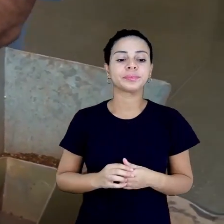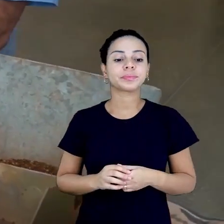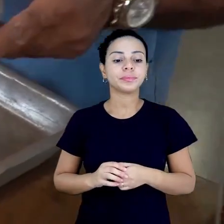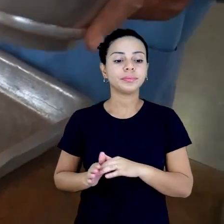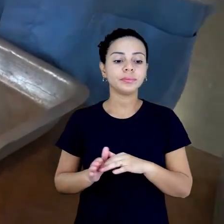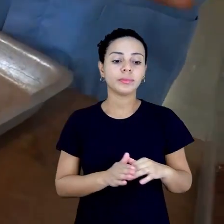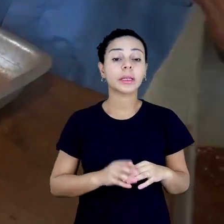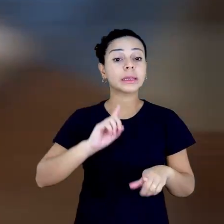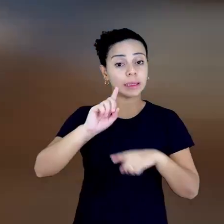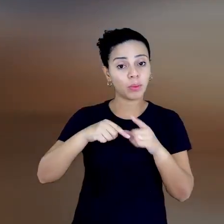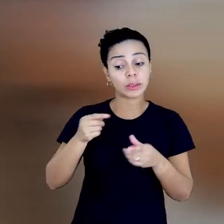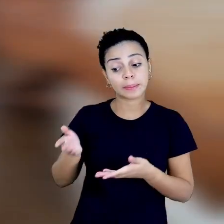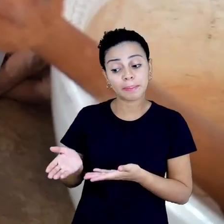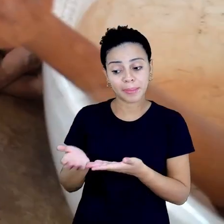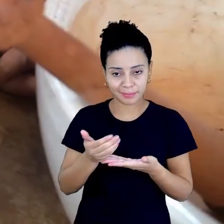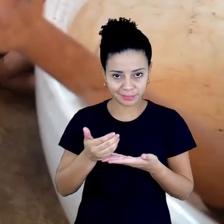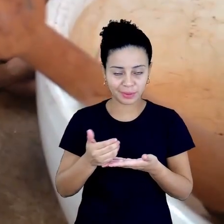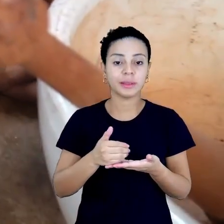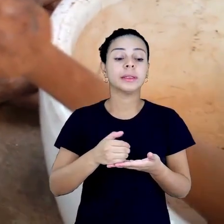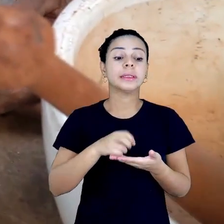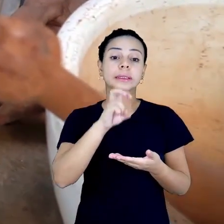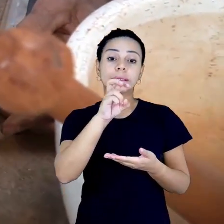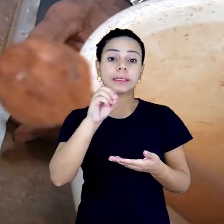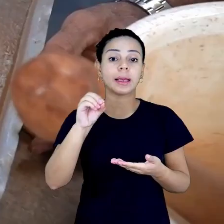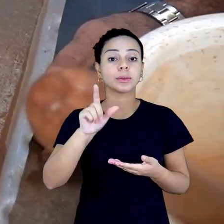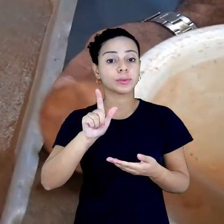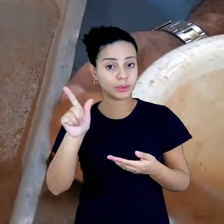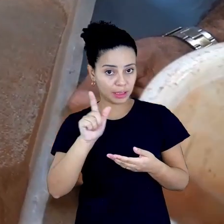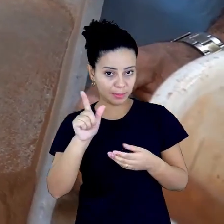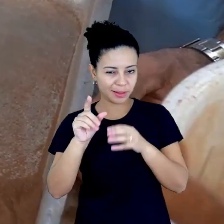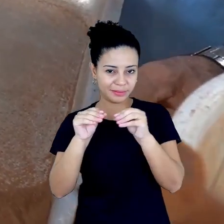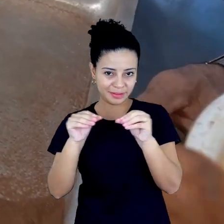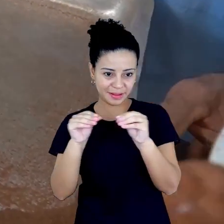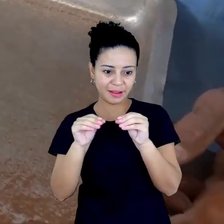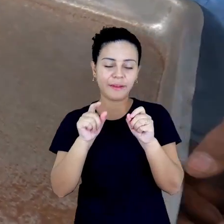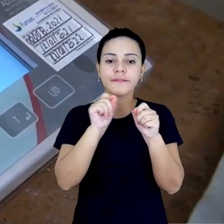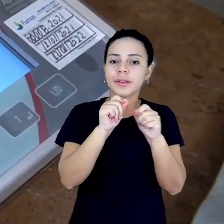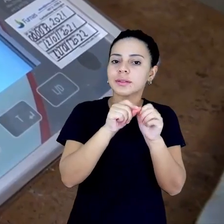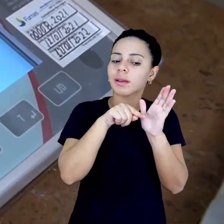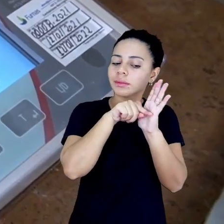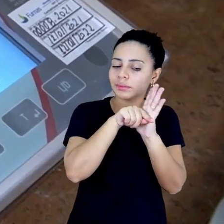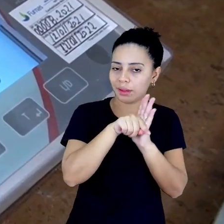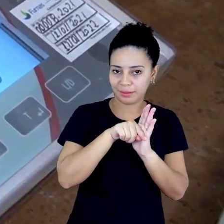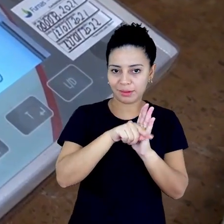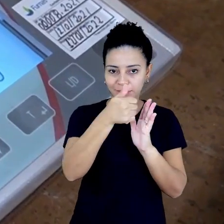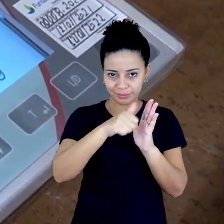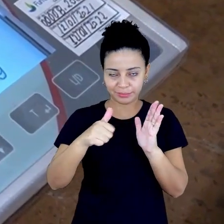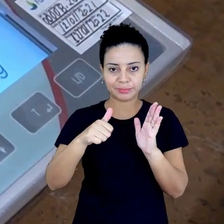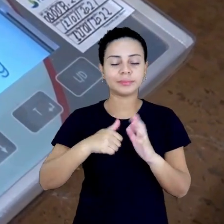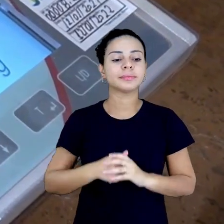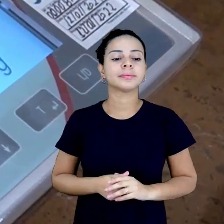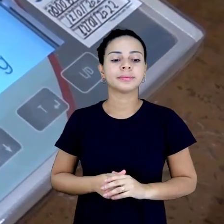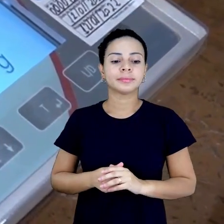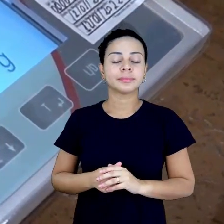a quebra de grãos. Feito isto, pesa-se cerca de 200 gramas de solo, que será a amostra a ser utilizada